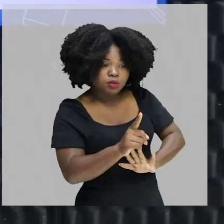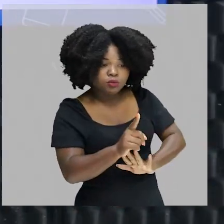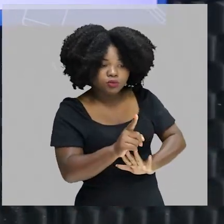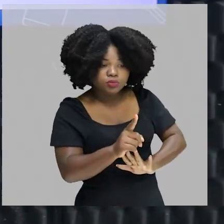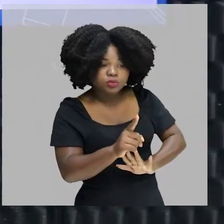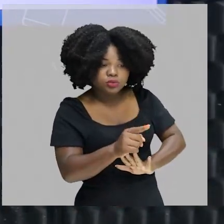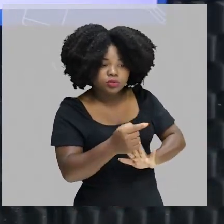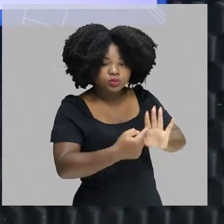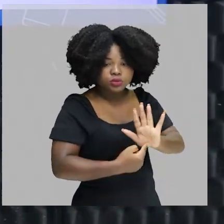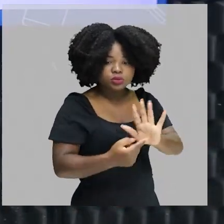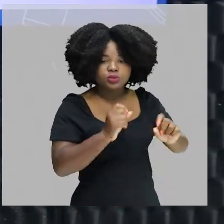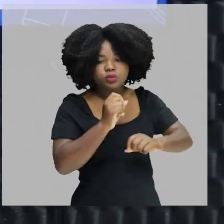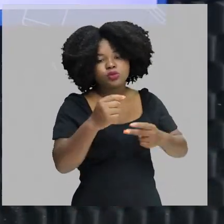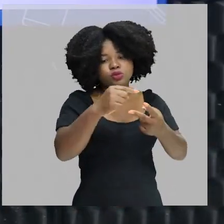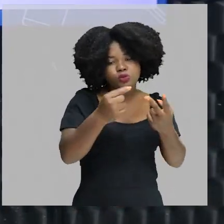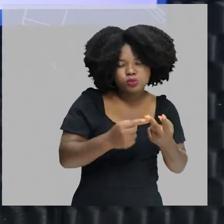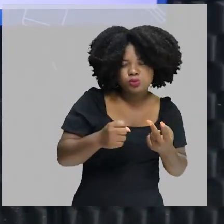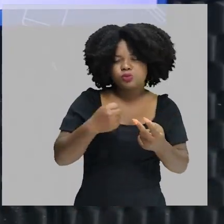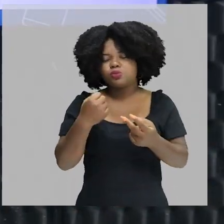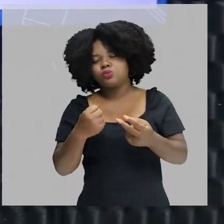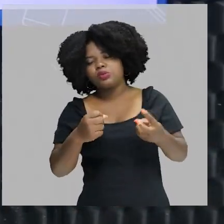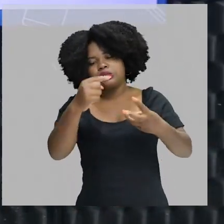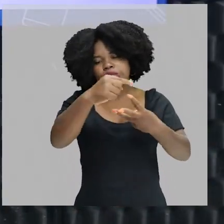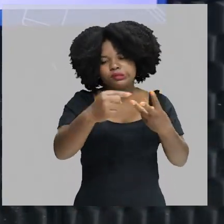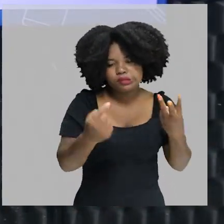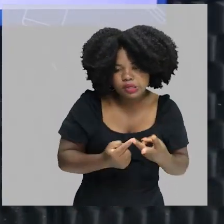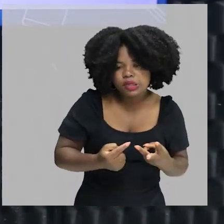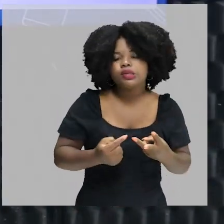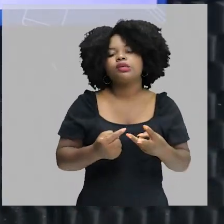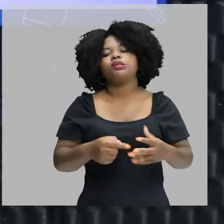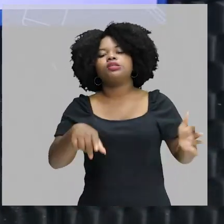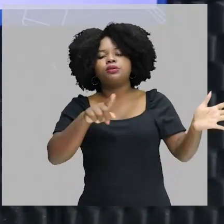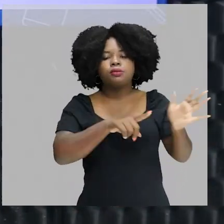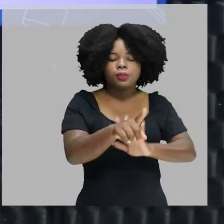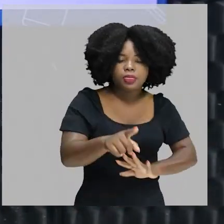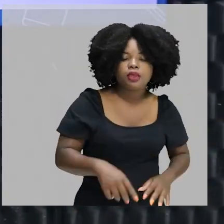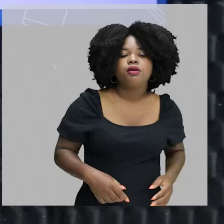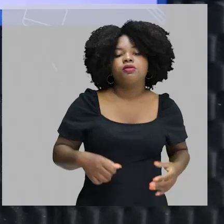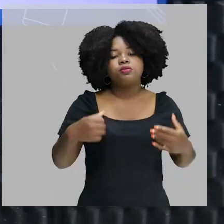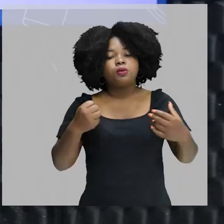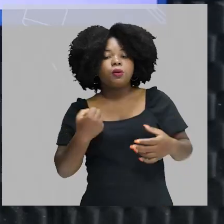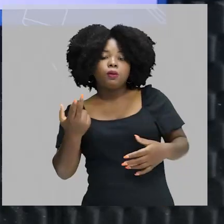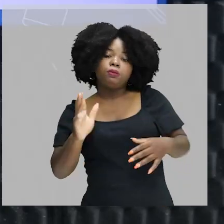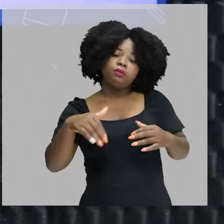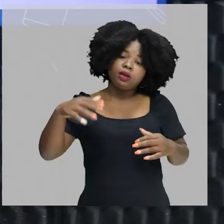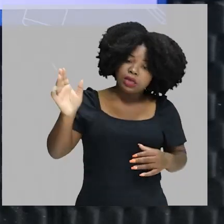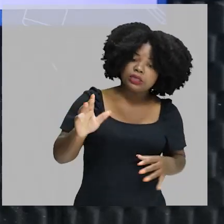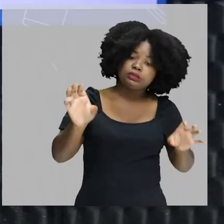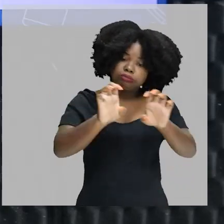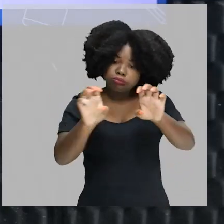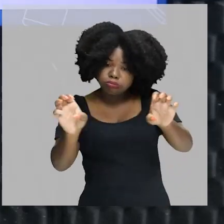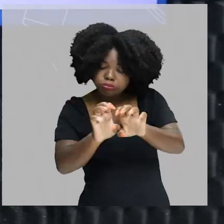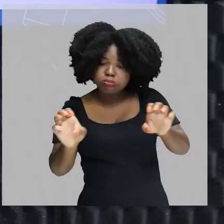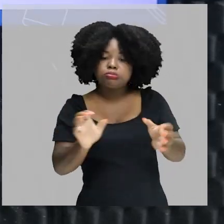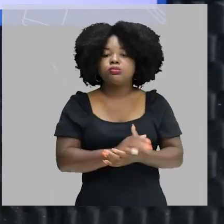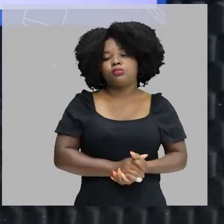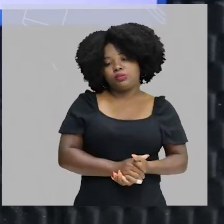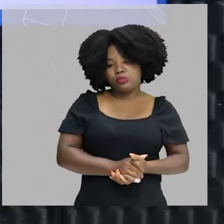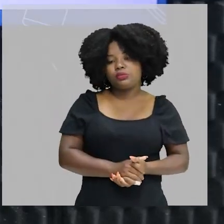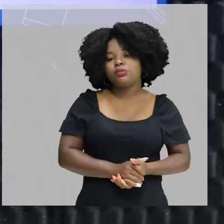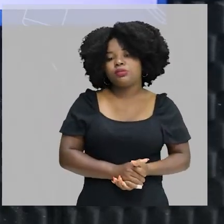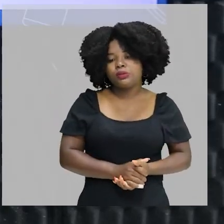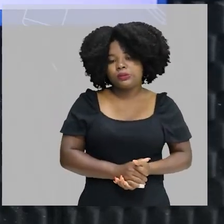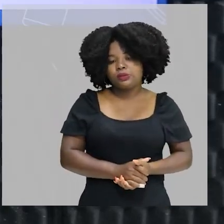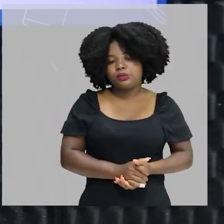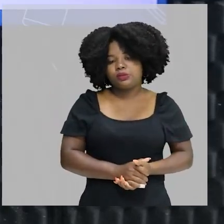vão aparecer duas, três perguntas. Então, vão ser 2, 3 ou mais cálculos. Show de bola? Vamos